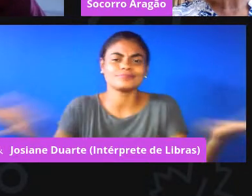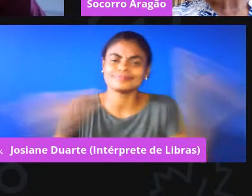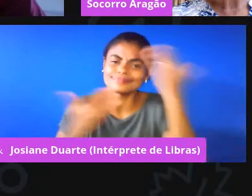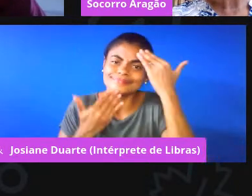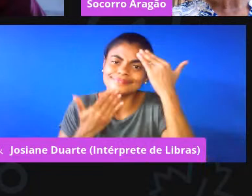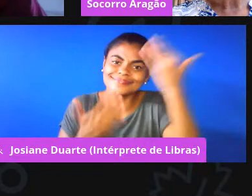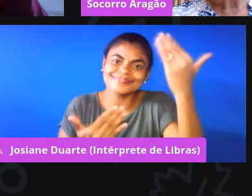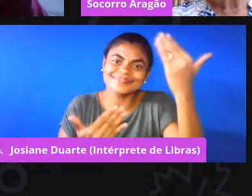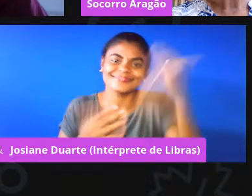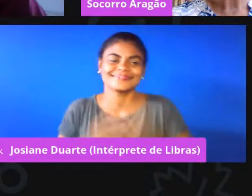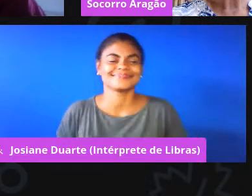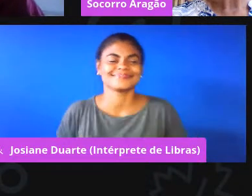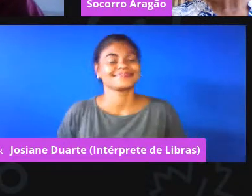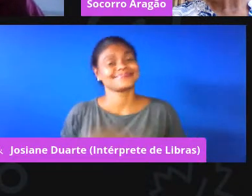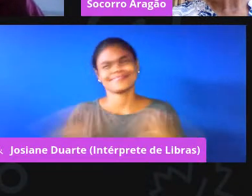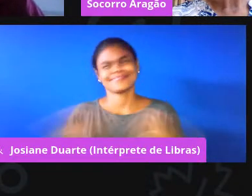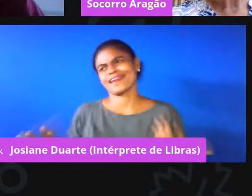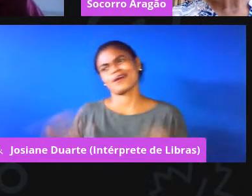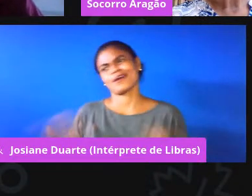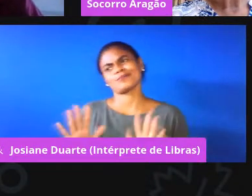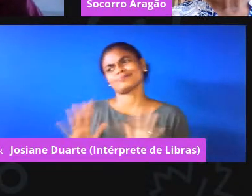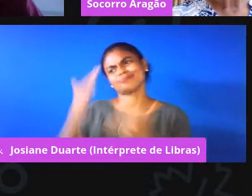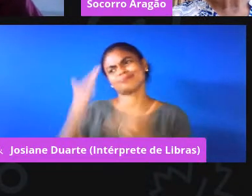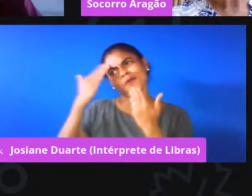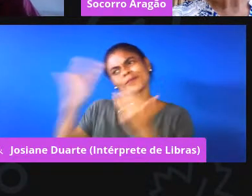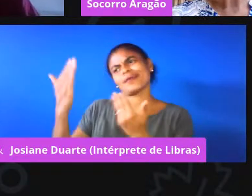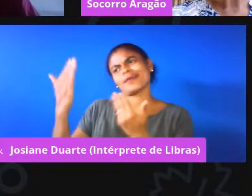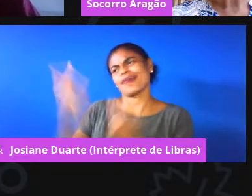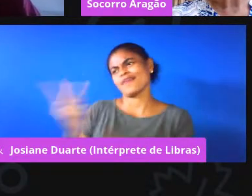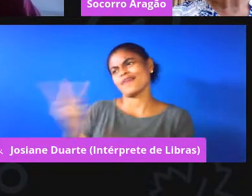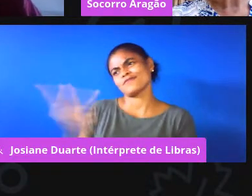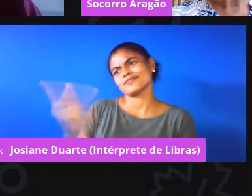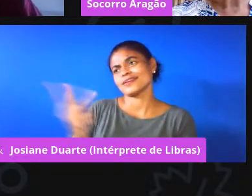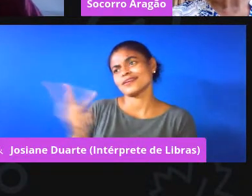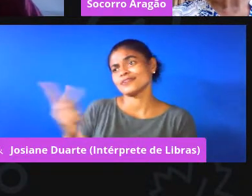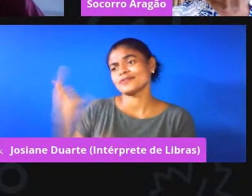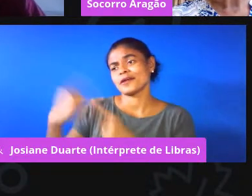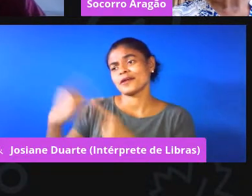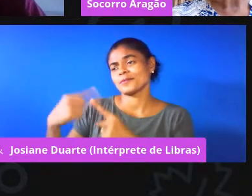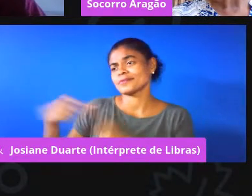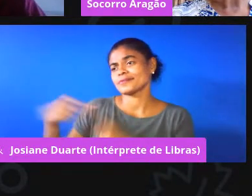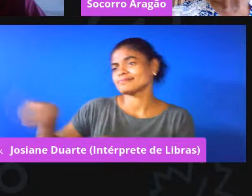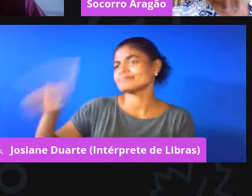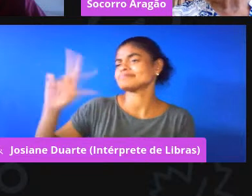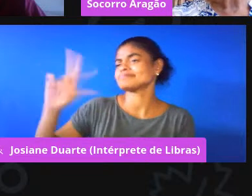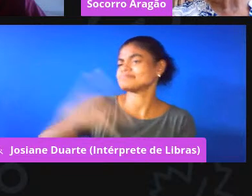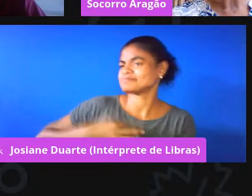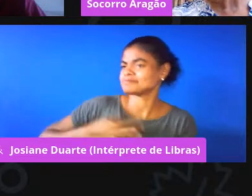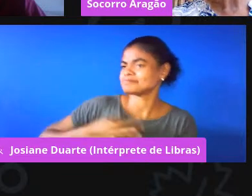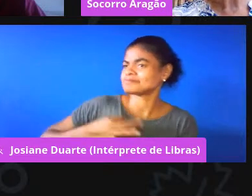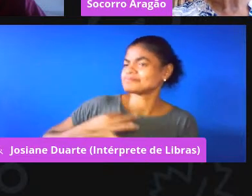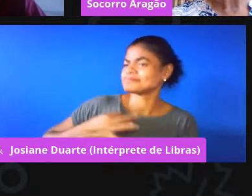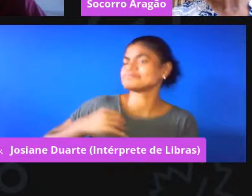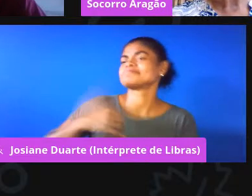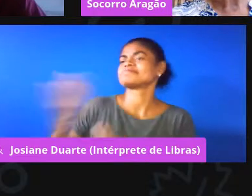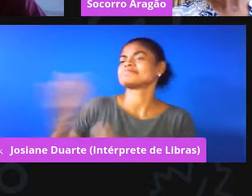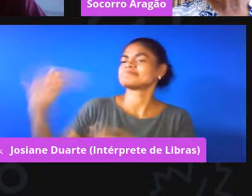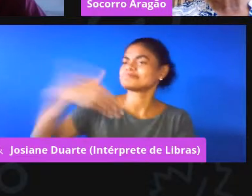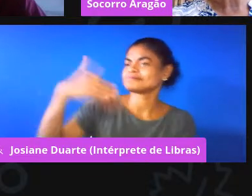que agradecemos, professora, tanto a senhora quanto a professora Ana Lúcia, por se dispor a também ser membro desta